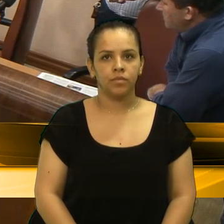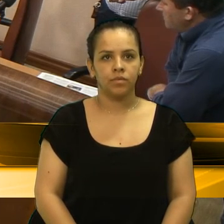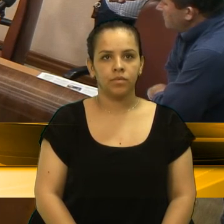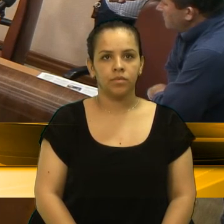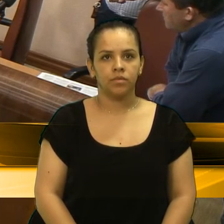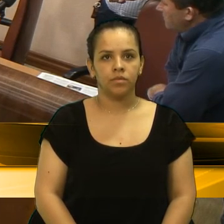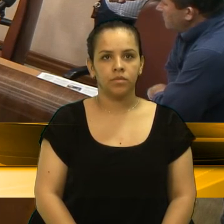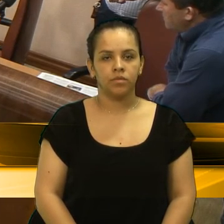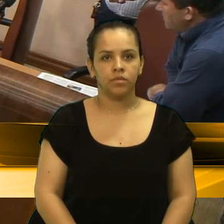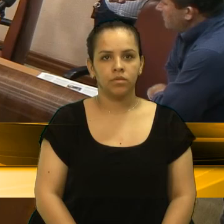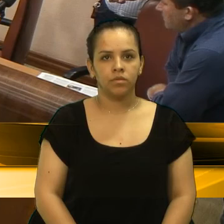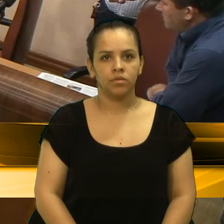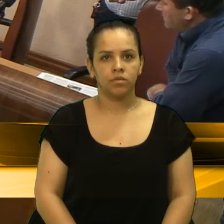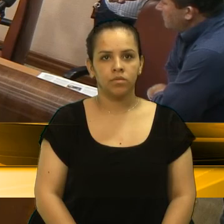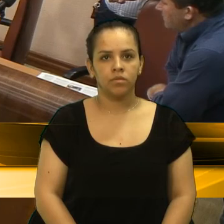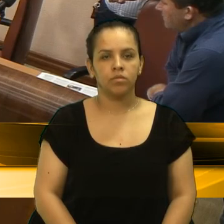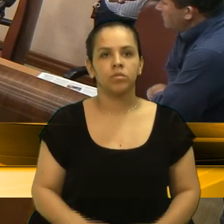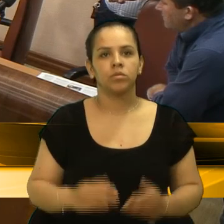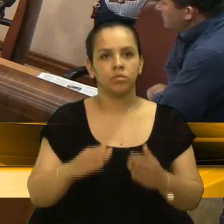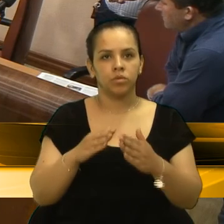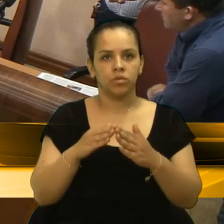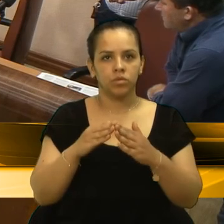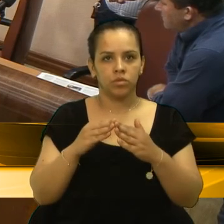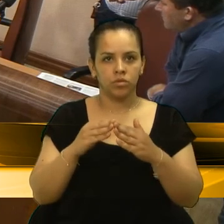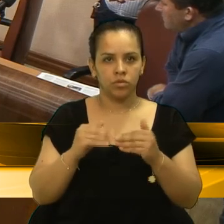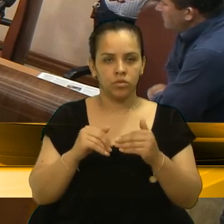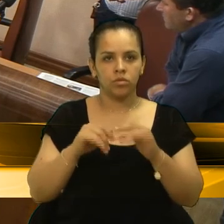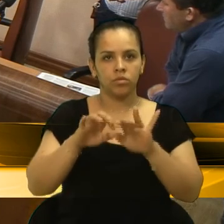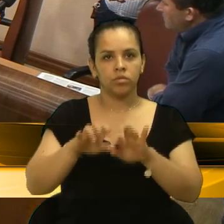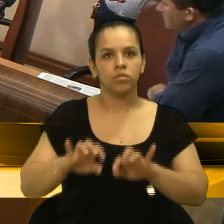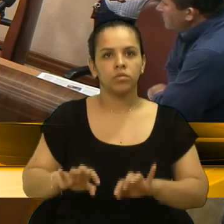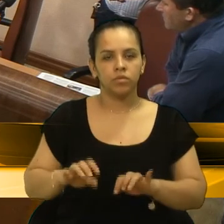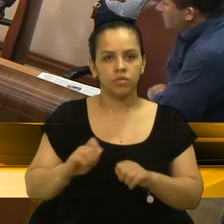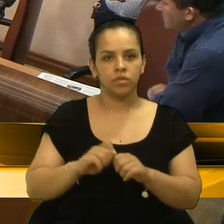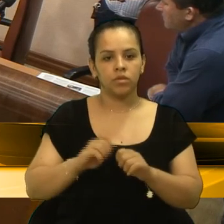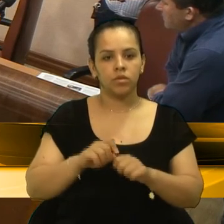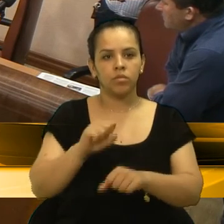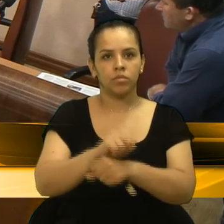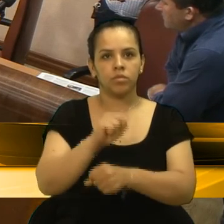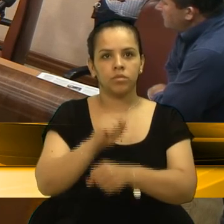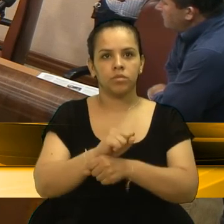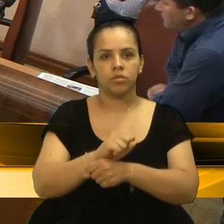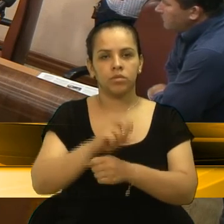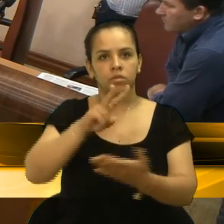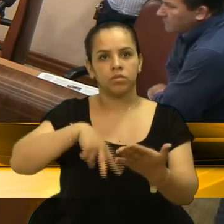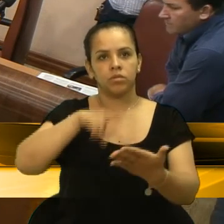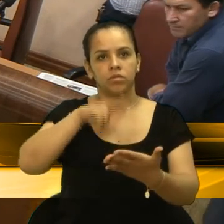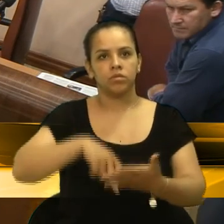Vamos então, para atender uma solicitação taquigráfica, fazer uma pausa na leitura.